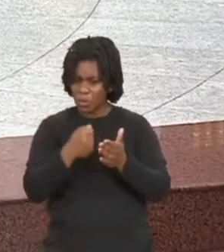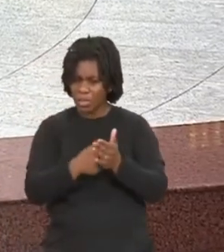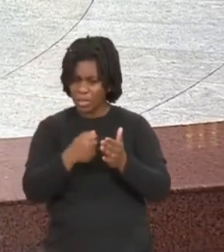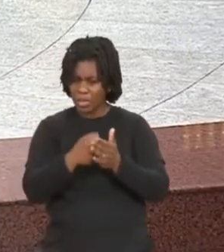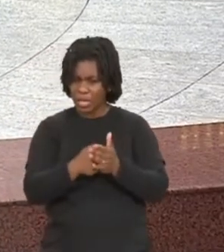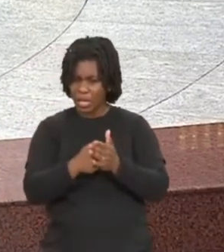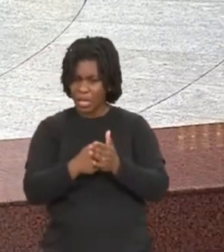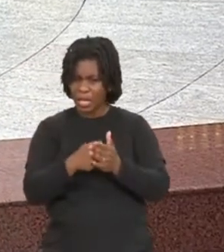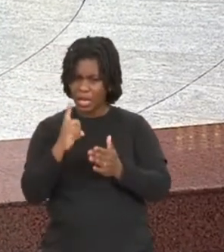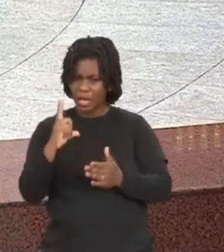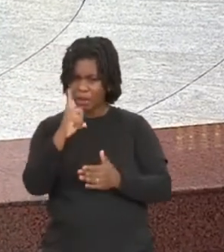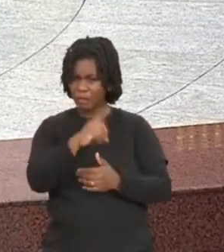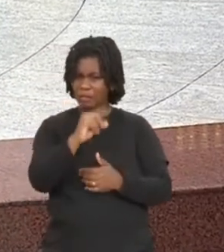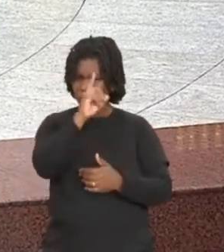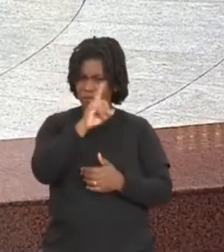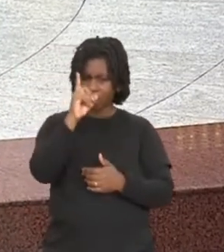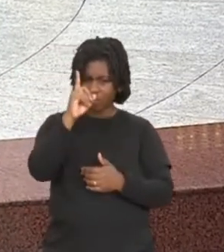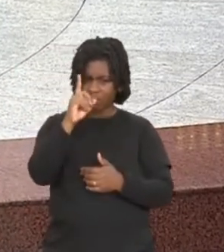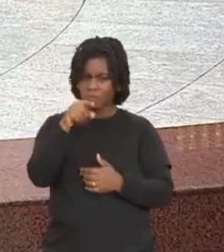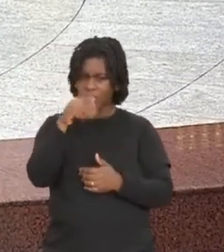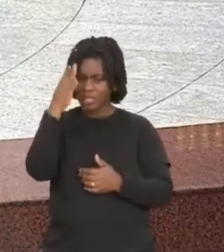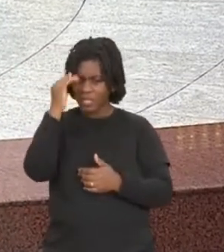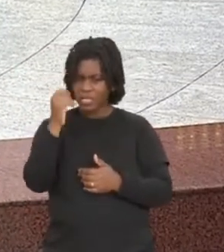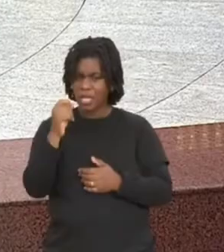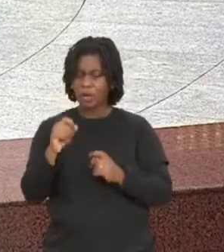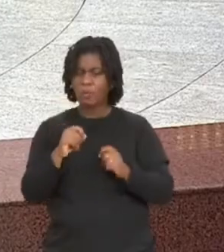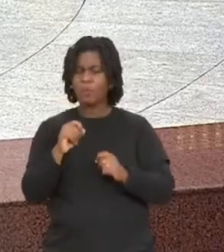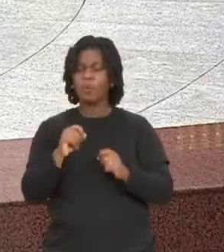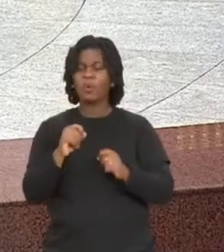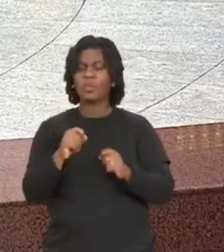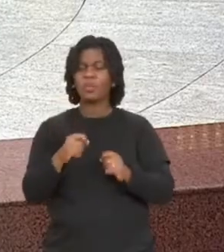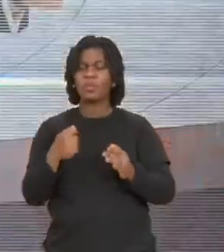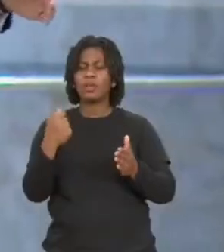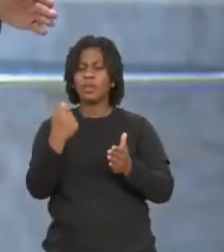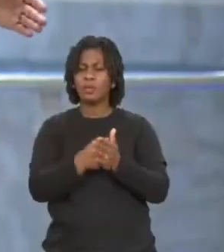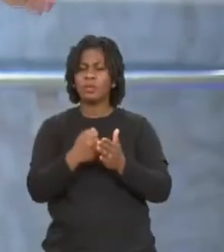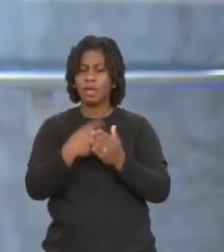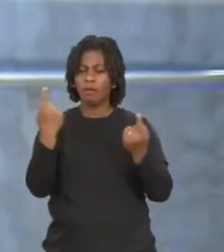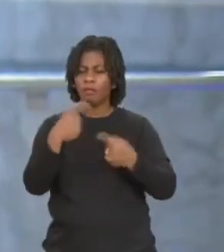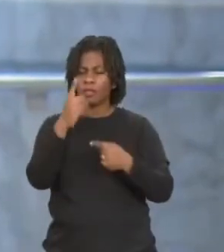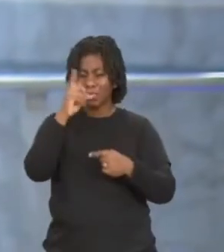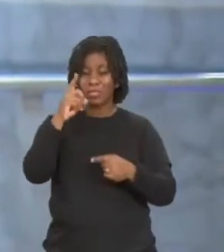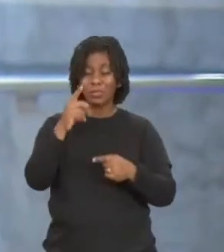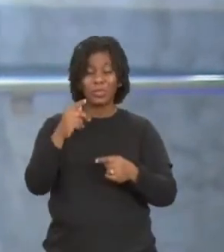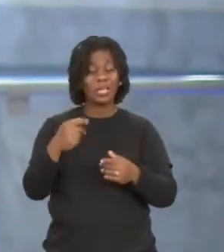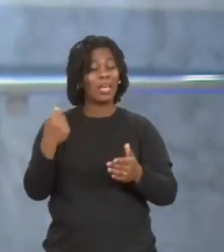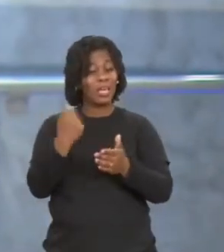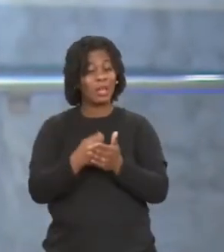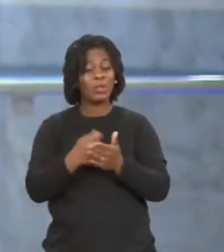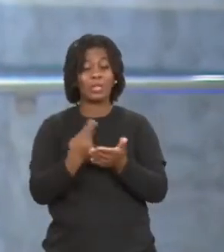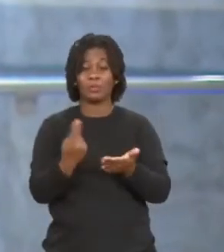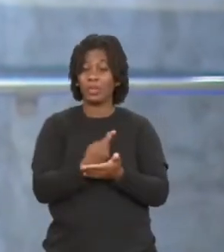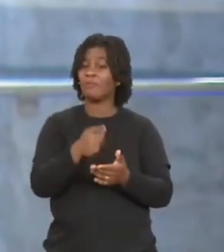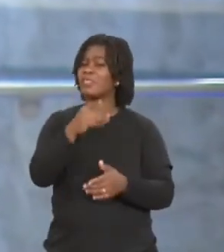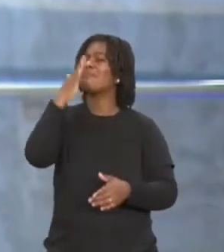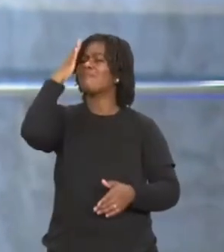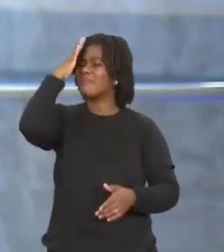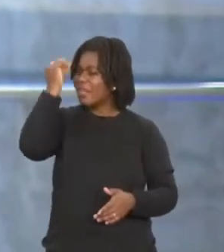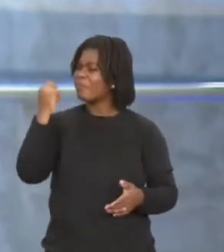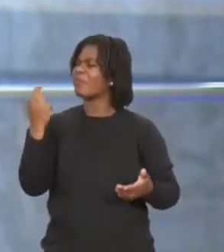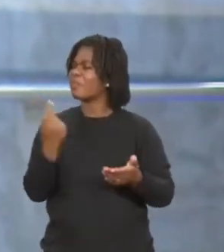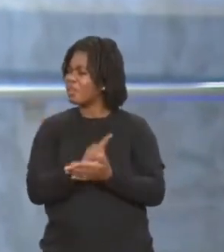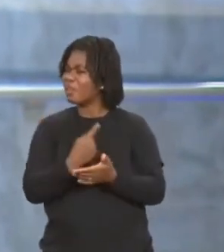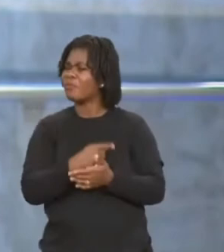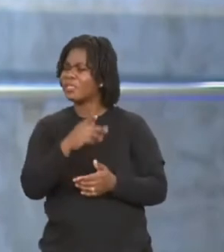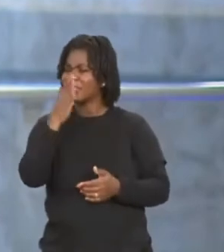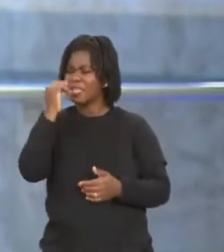o que é lutar contra Deus? É lutar sem temor, é lutar no erro. Você sabe que está errado. Você sabe que não é para